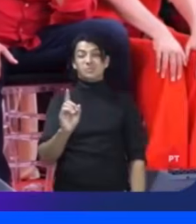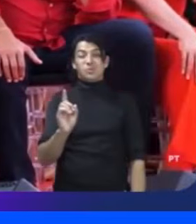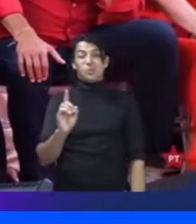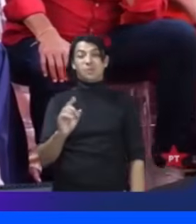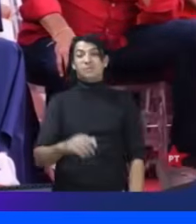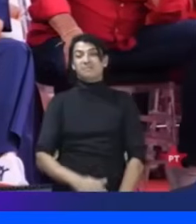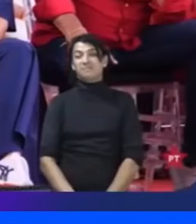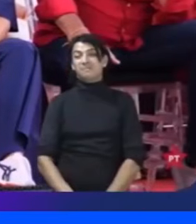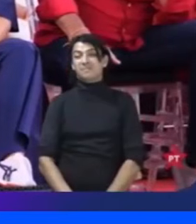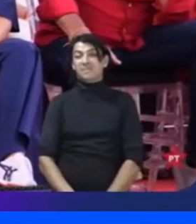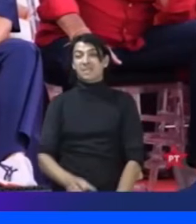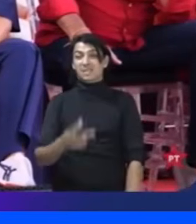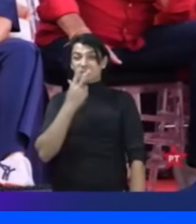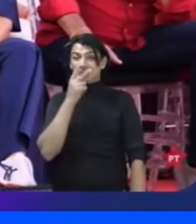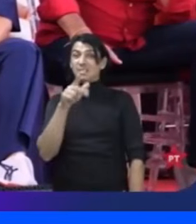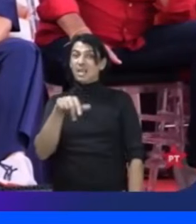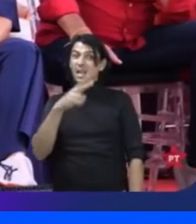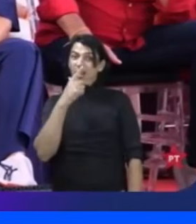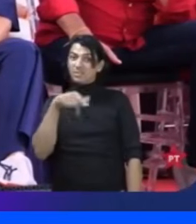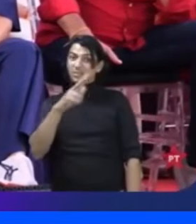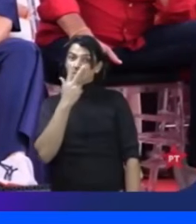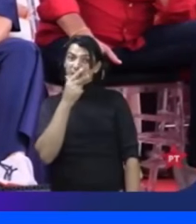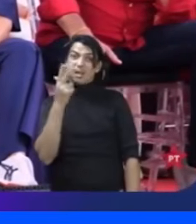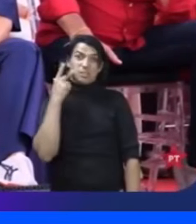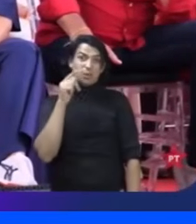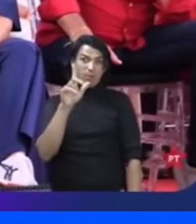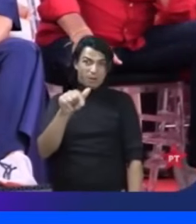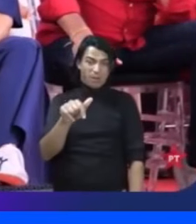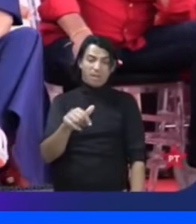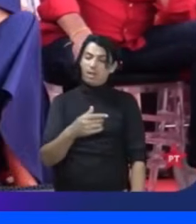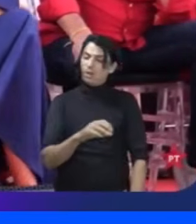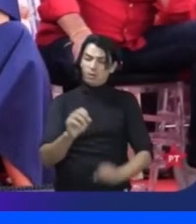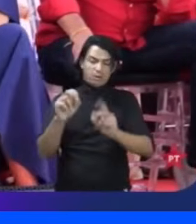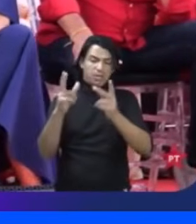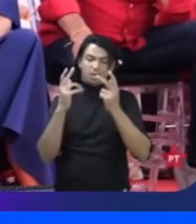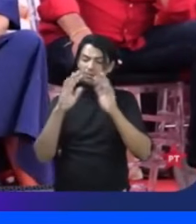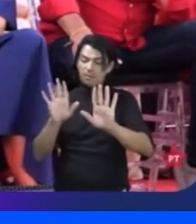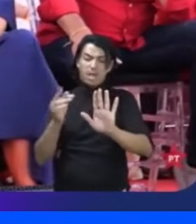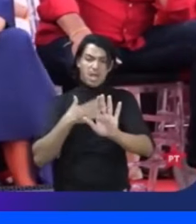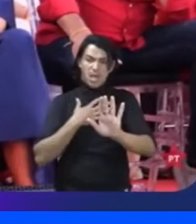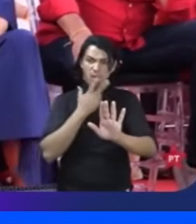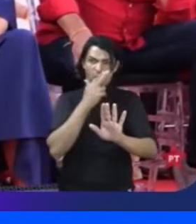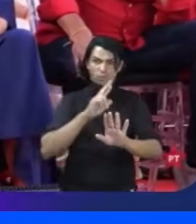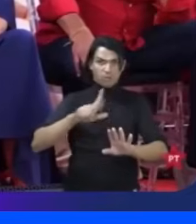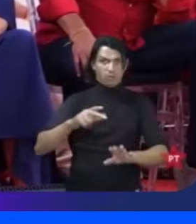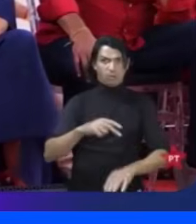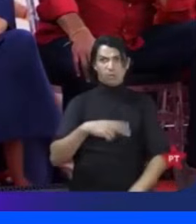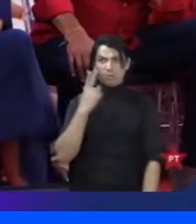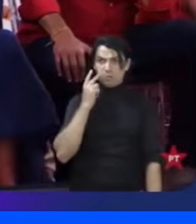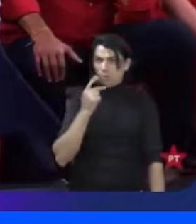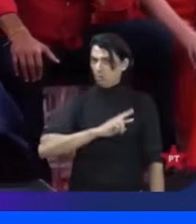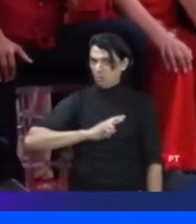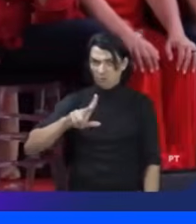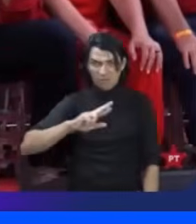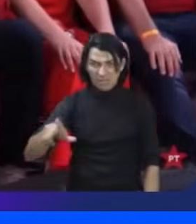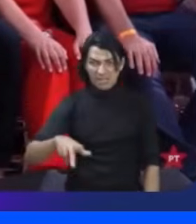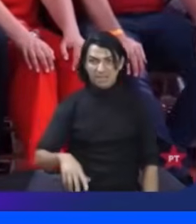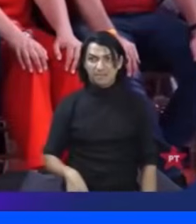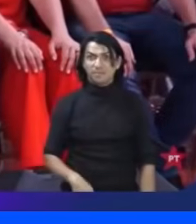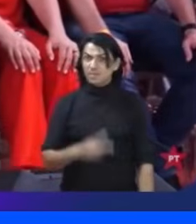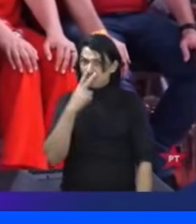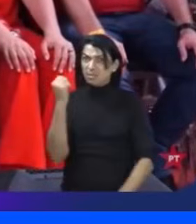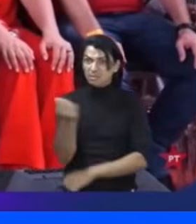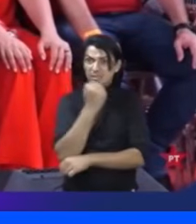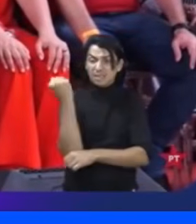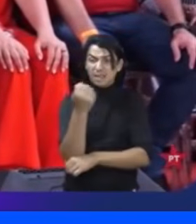Se vocês acham que isso é normal, tudo bem. Para mim não é normal. Para mim não é normal. E o que eu acho grave